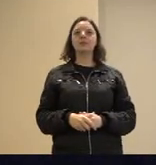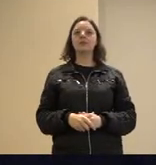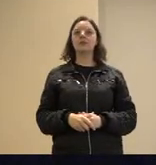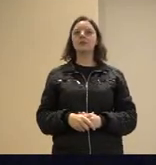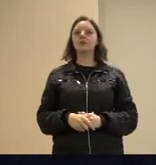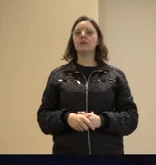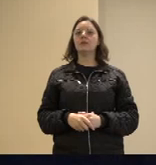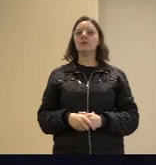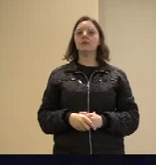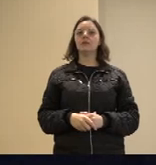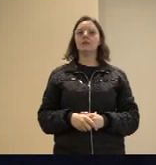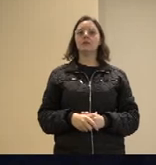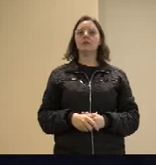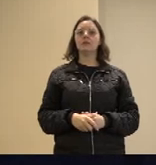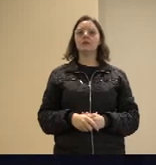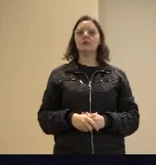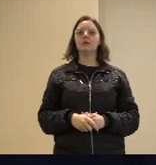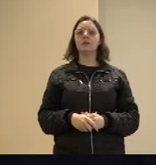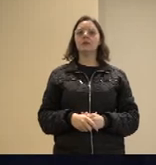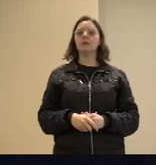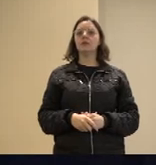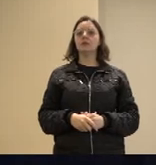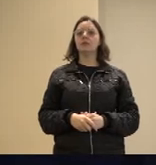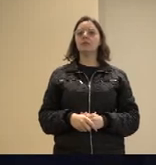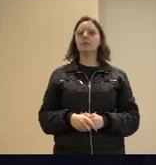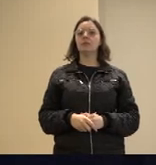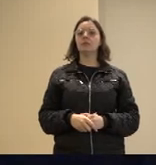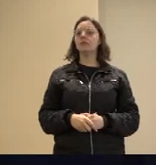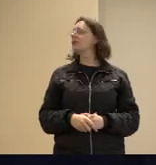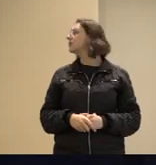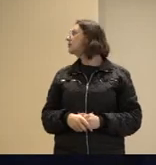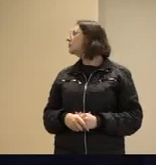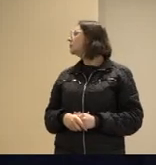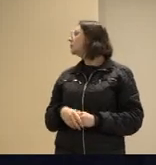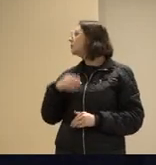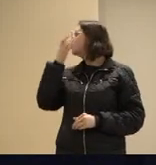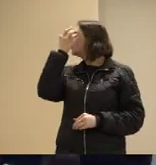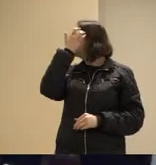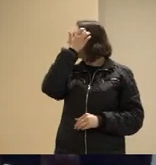Então, vou aproveitar para passar alguma coisa. Deixa eu ver se...